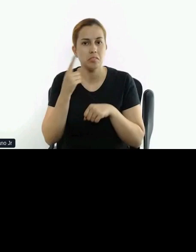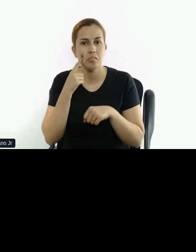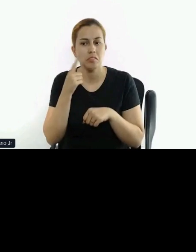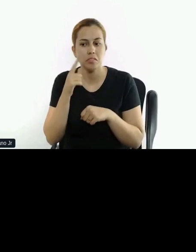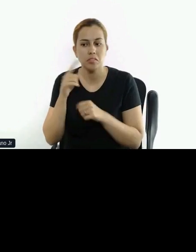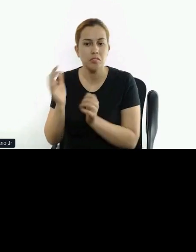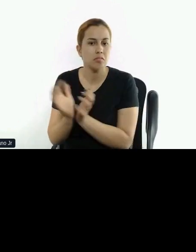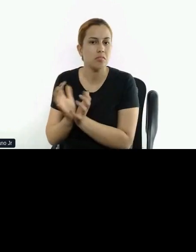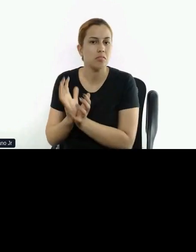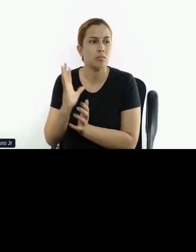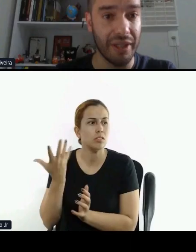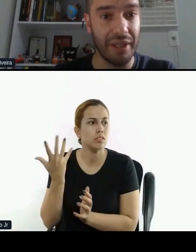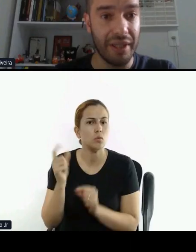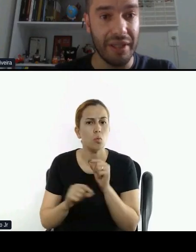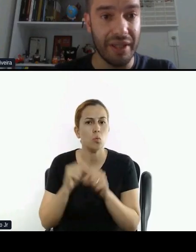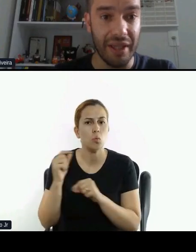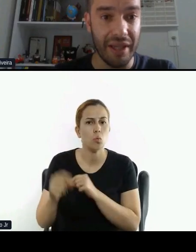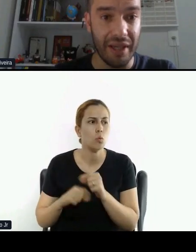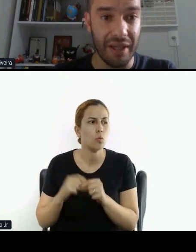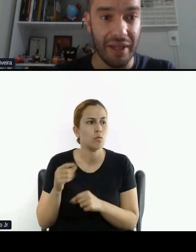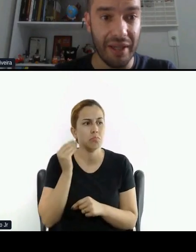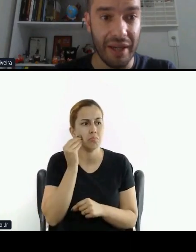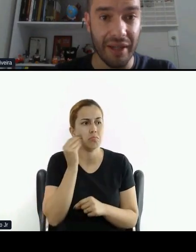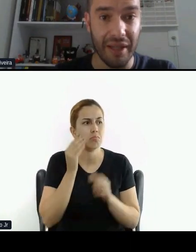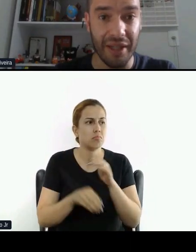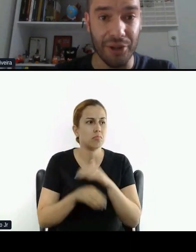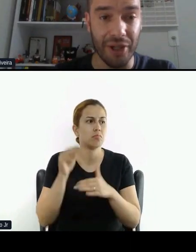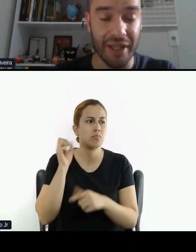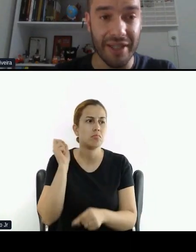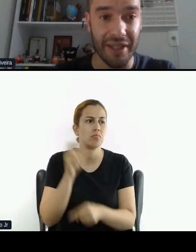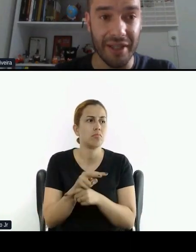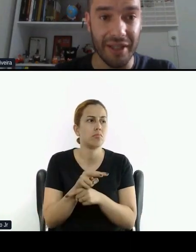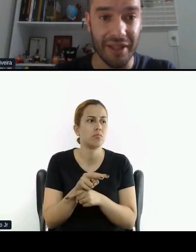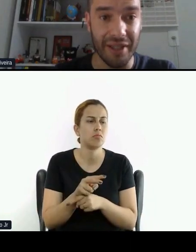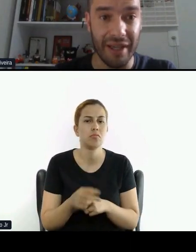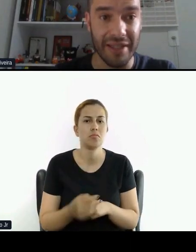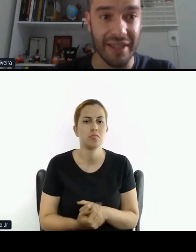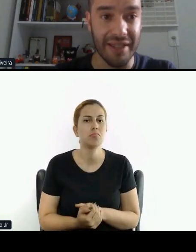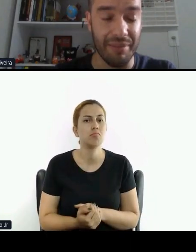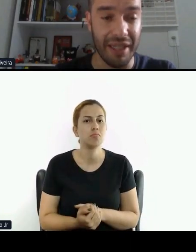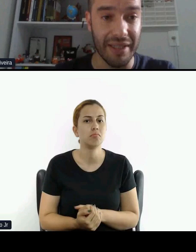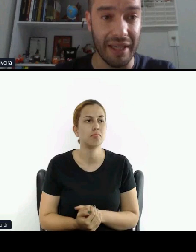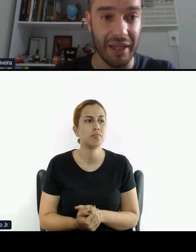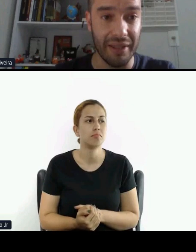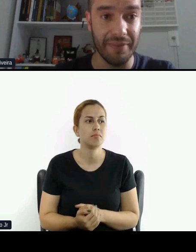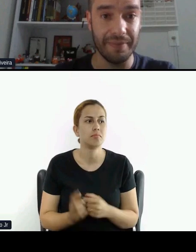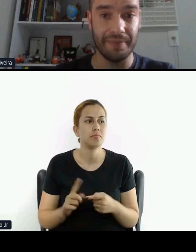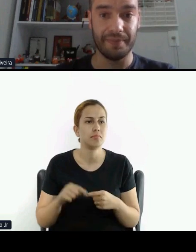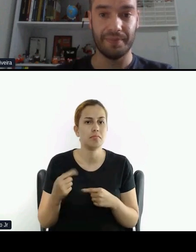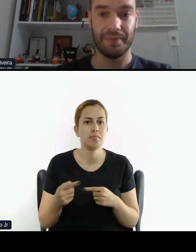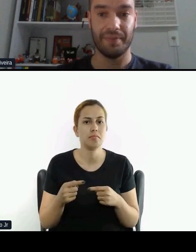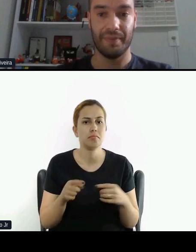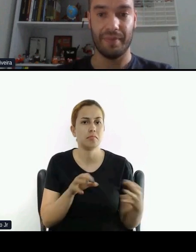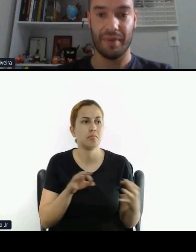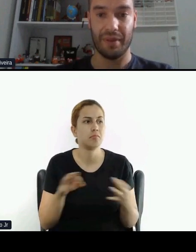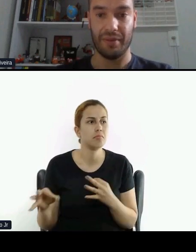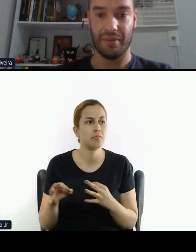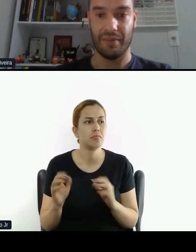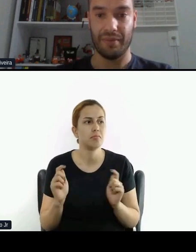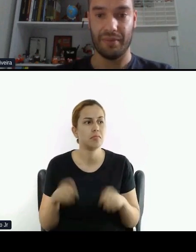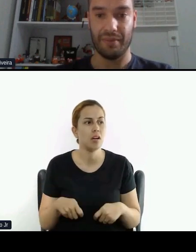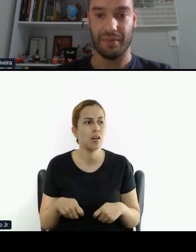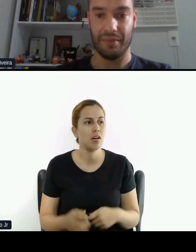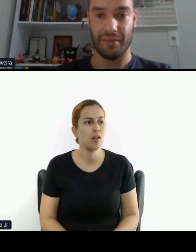com relação ao áudio e ao vídeo, né? E aí a Águida retorna assim que estabilizar. Uhum.